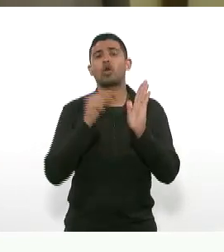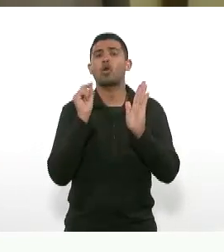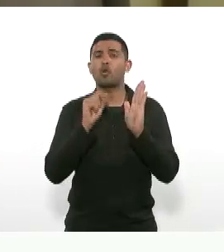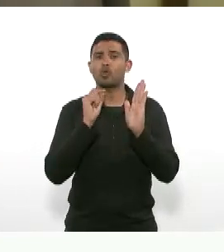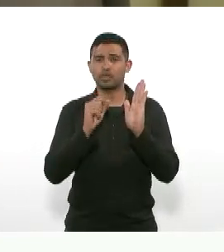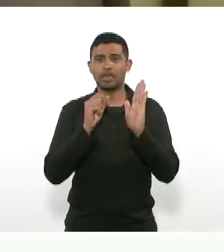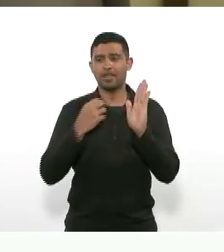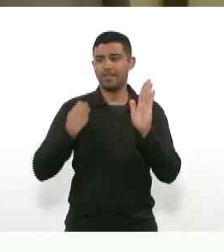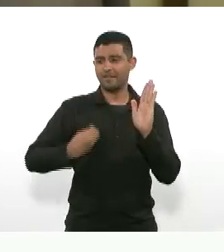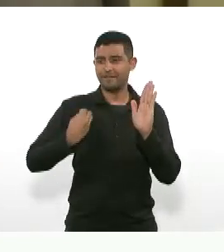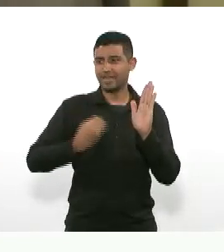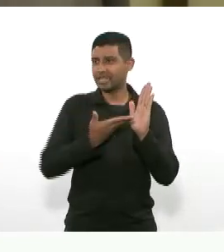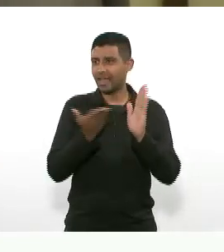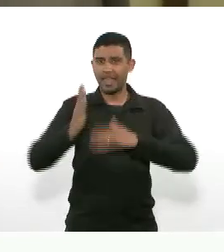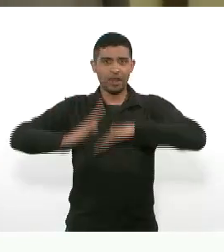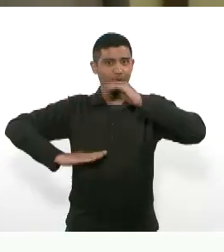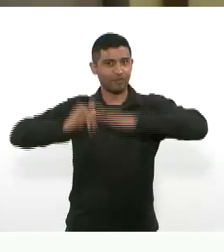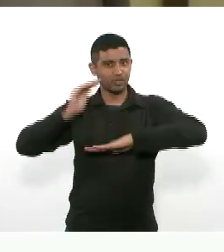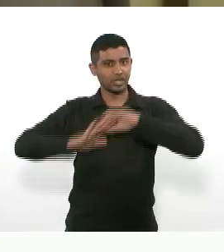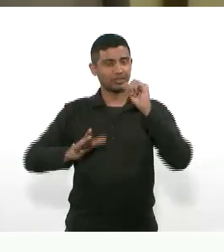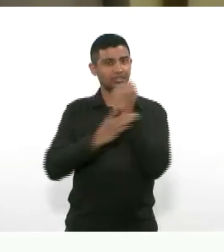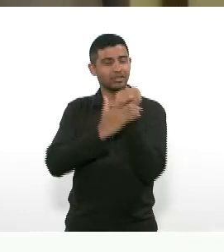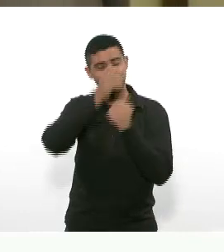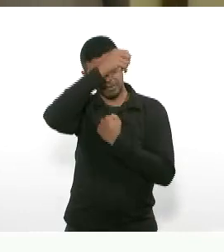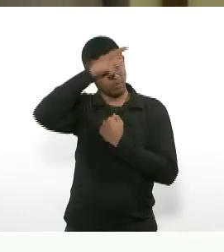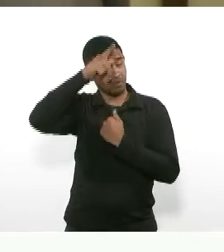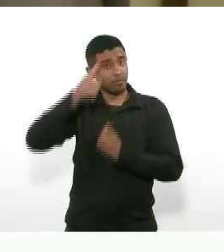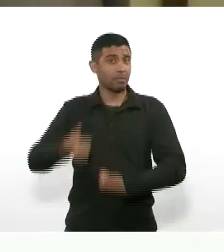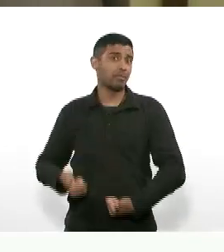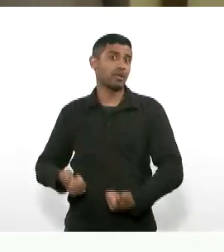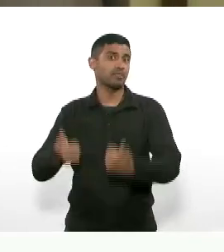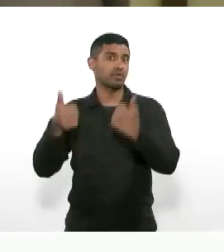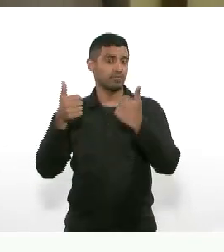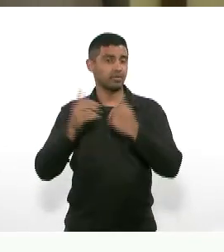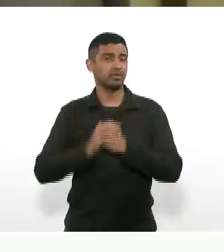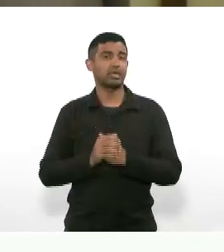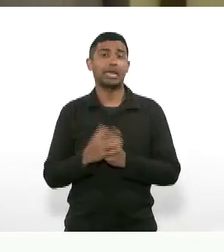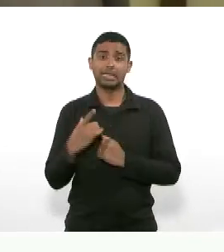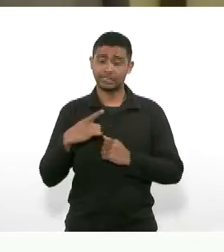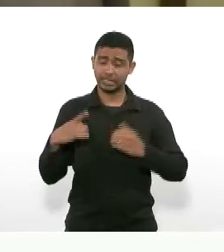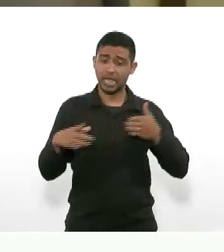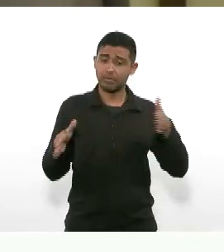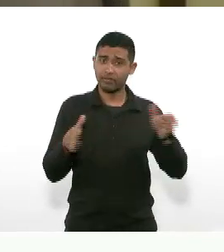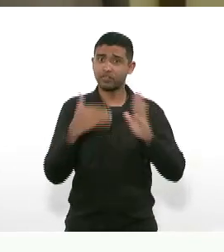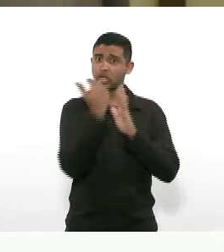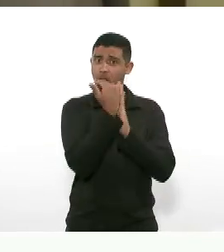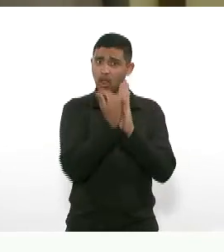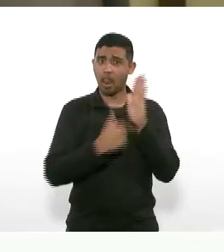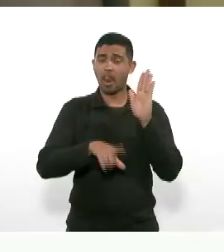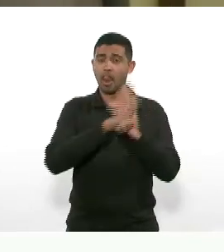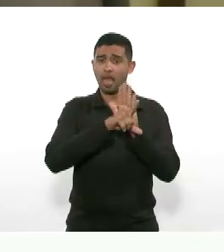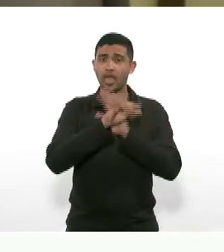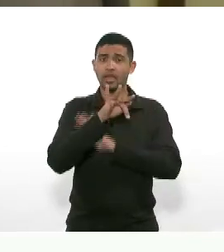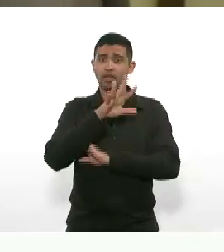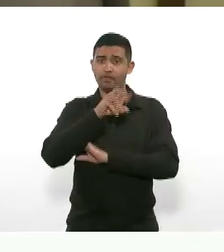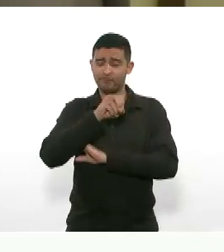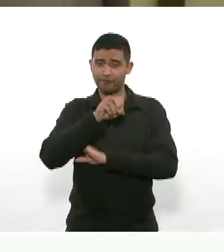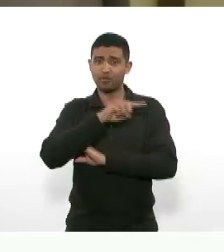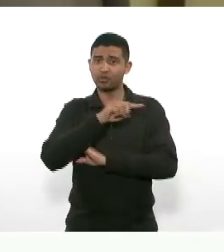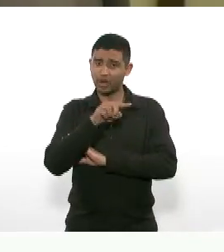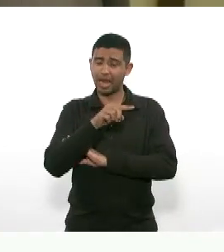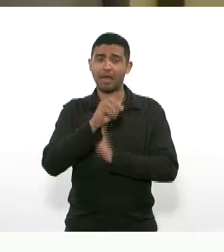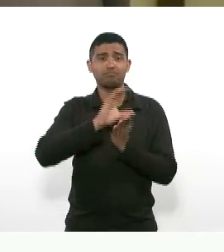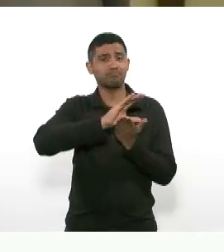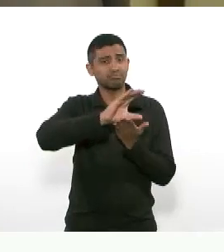melhora na vida do profissional de segurança pública. Há previsão, inclusive, na lei do fundo, de recursos